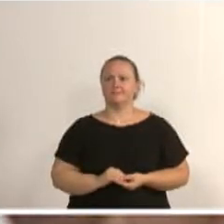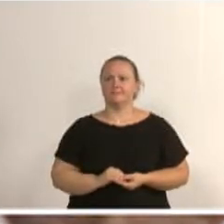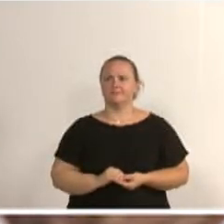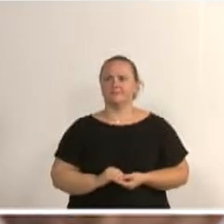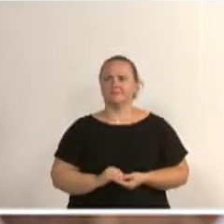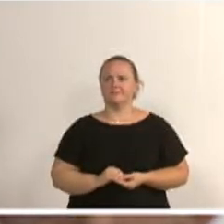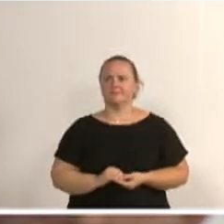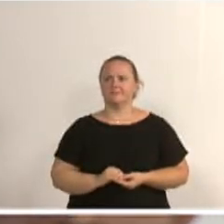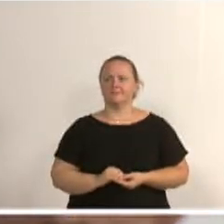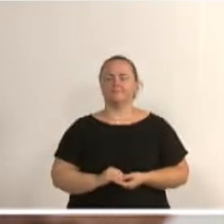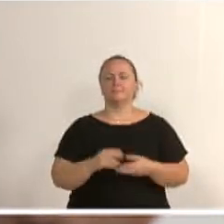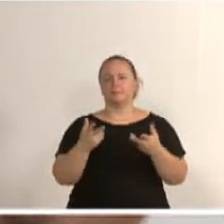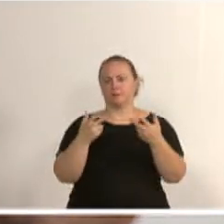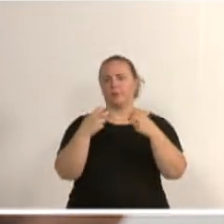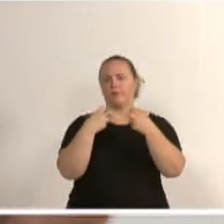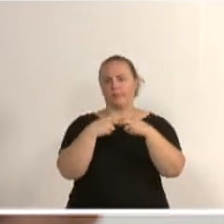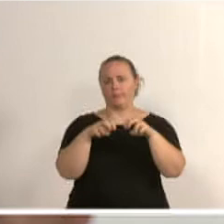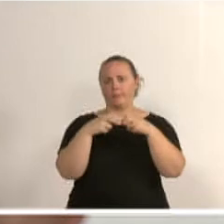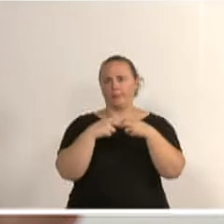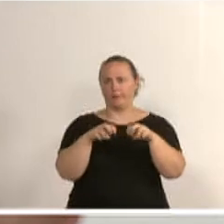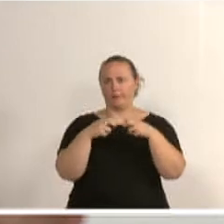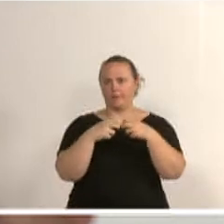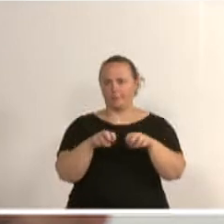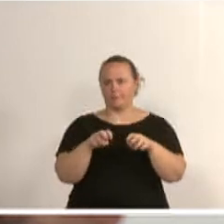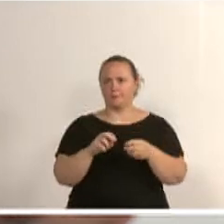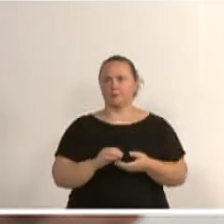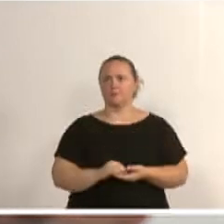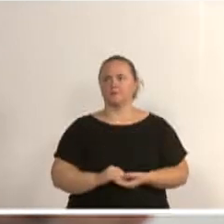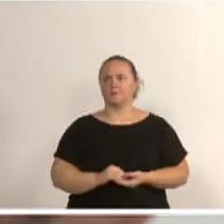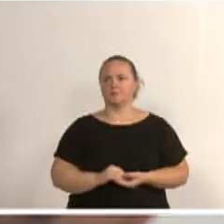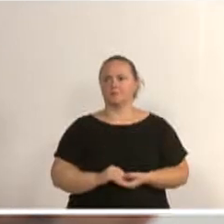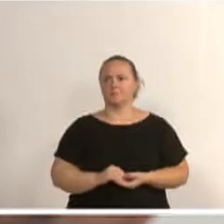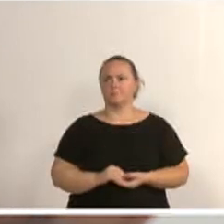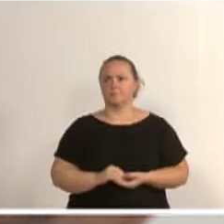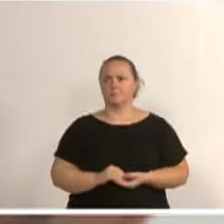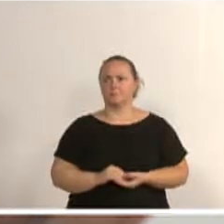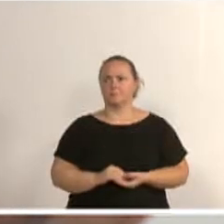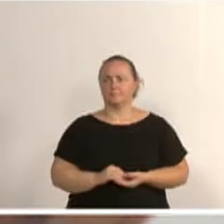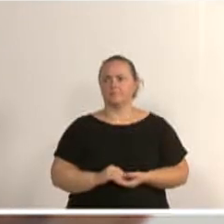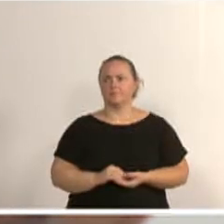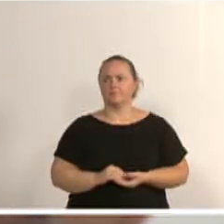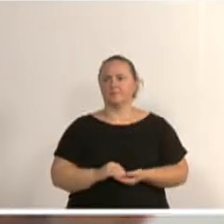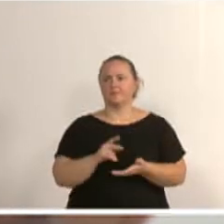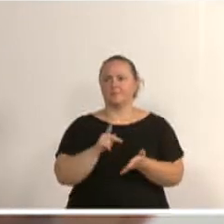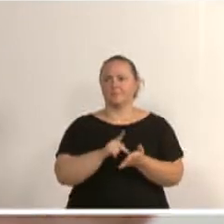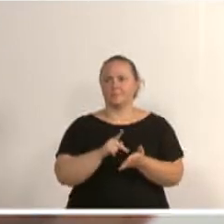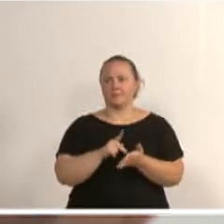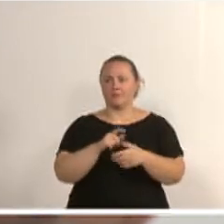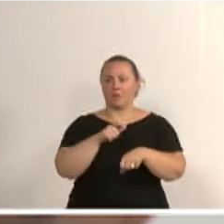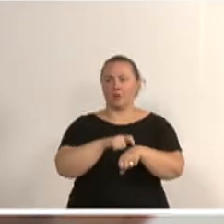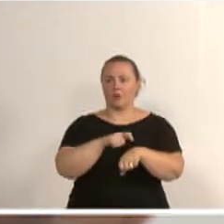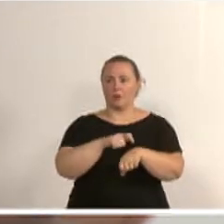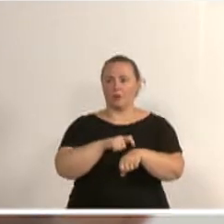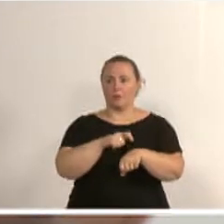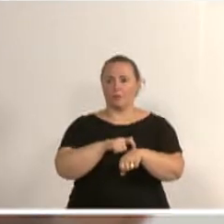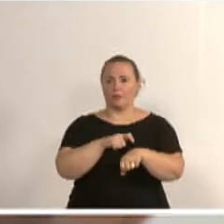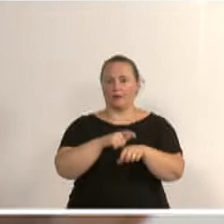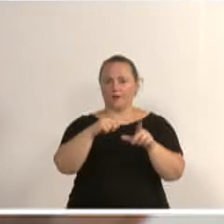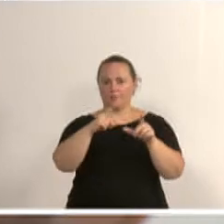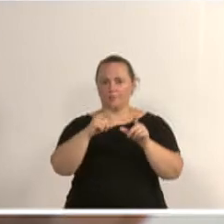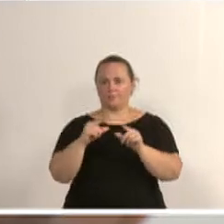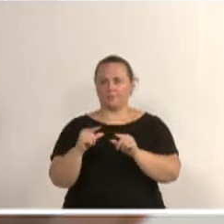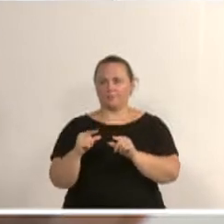Falando da questão dos ônibus, em primeiro lugar eu quero falar a questão desses horários de ônibus que estão falando em